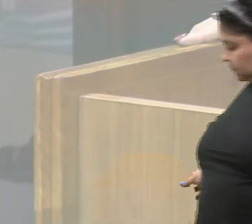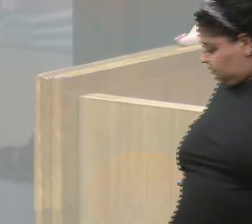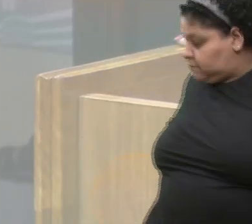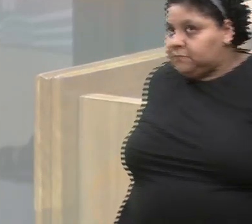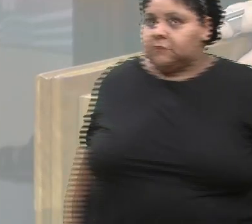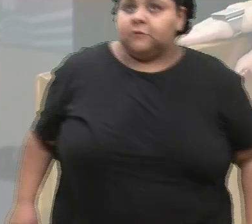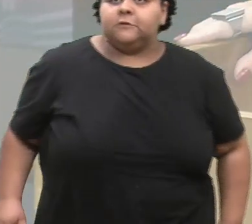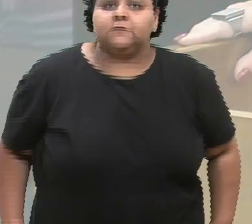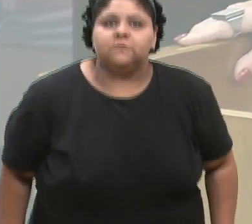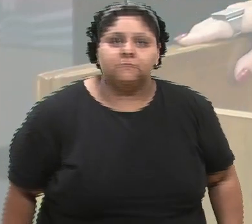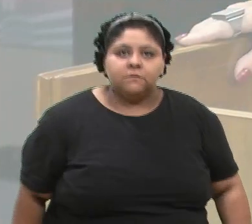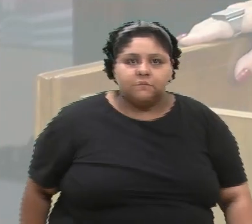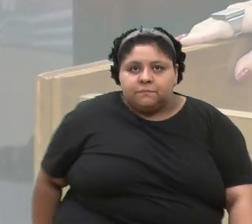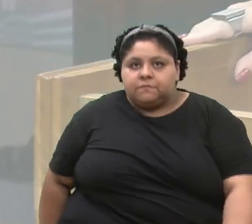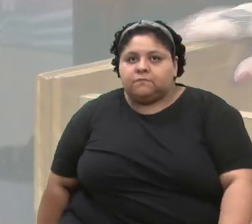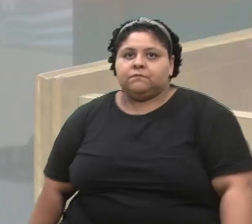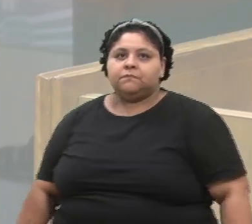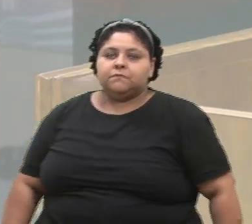Bom,